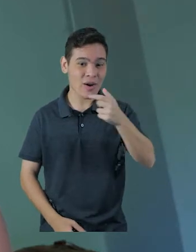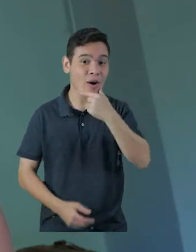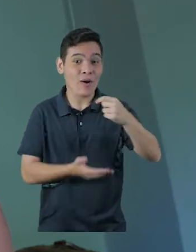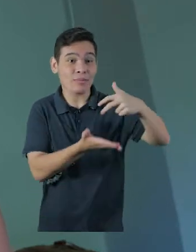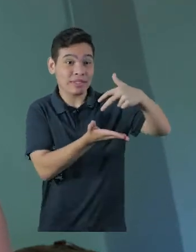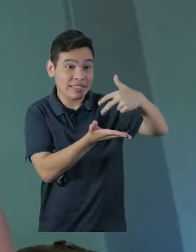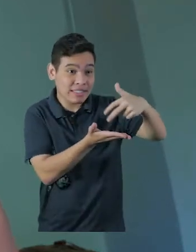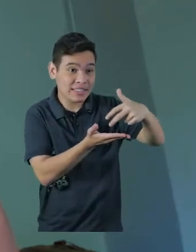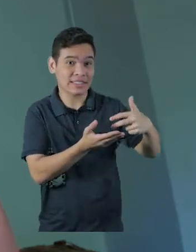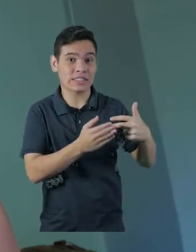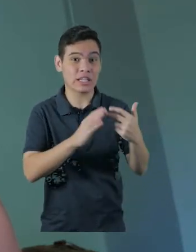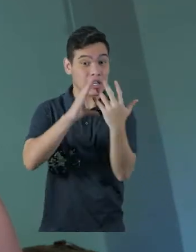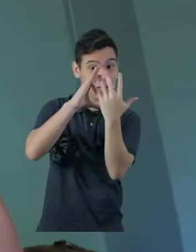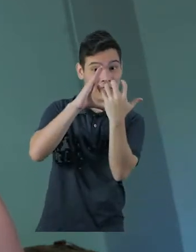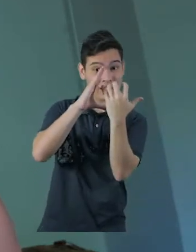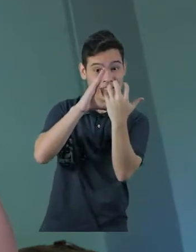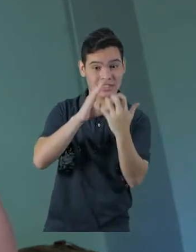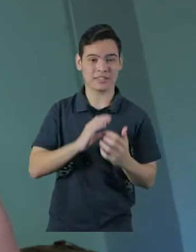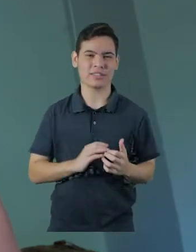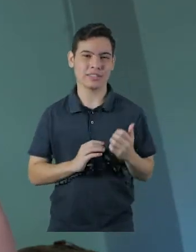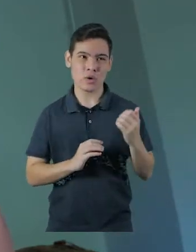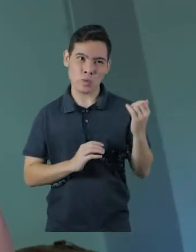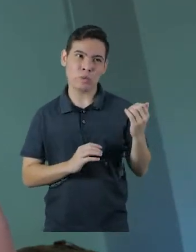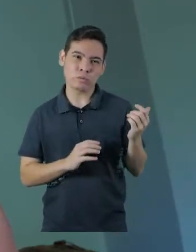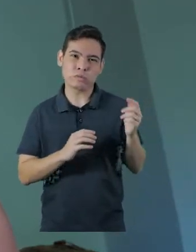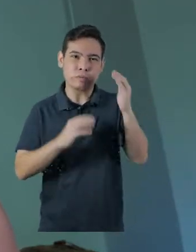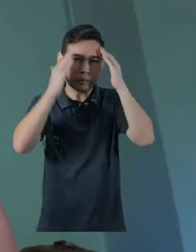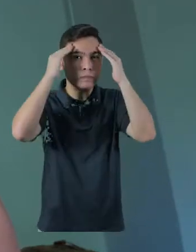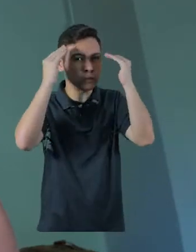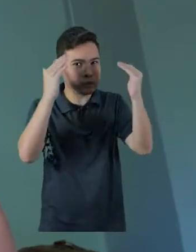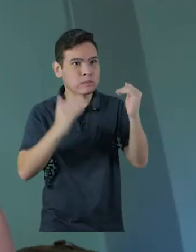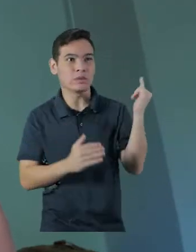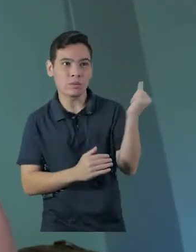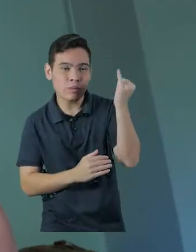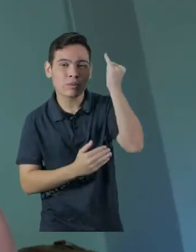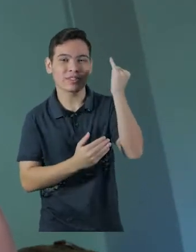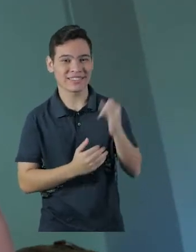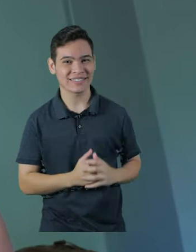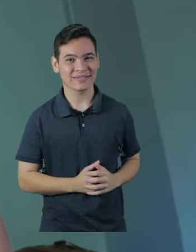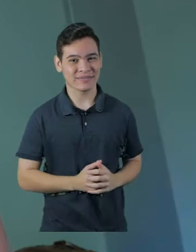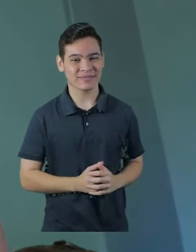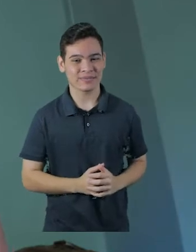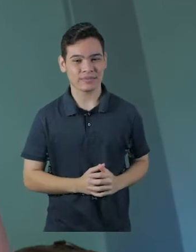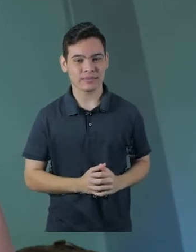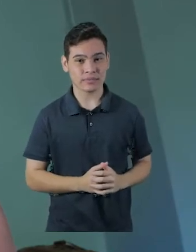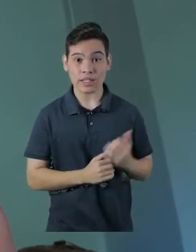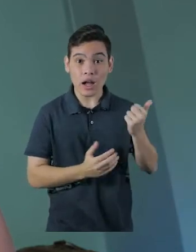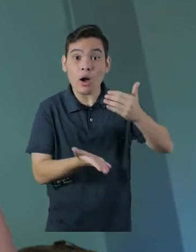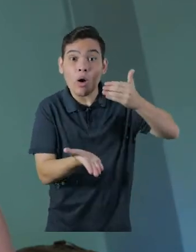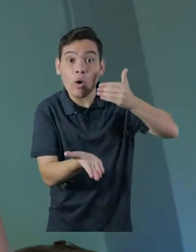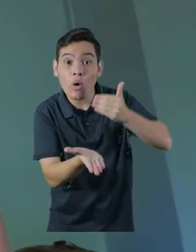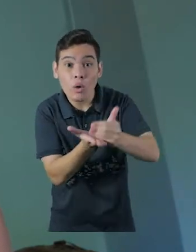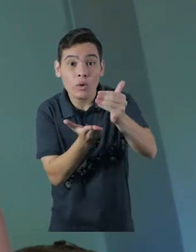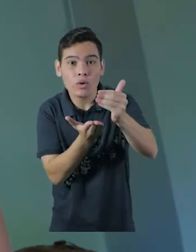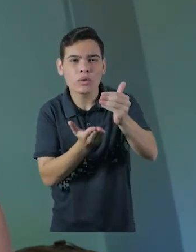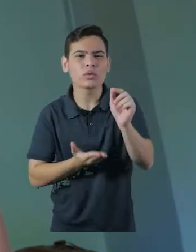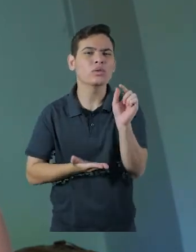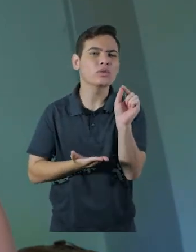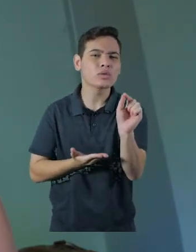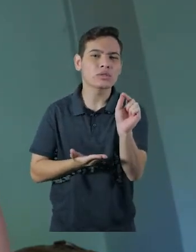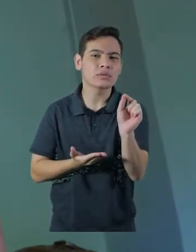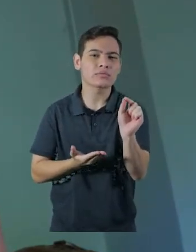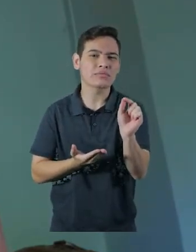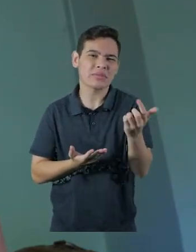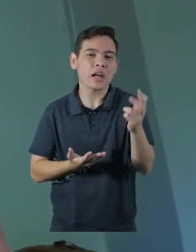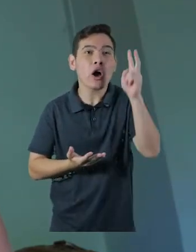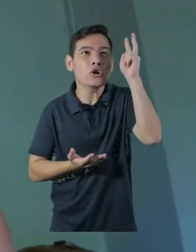coreógrafo bastante importante, americano. Quando essa forma surgiu, tem muita informação